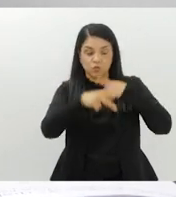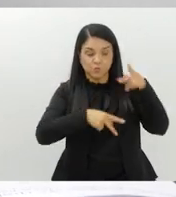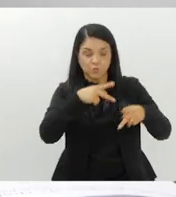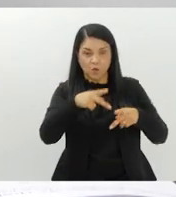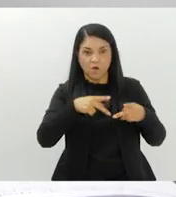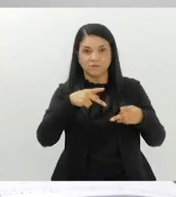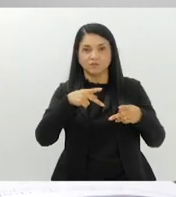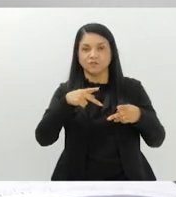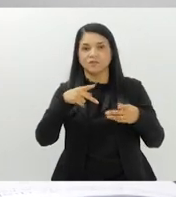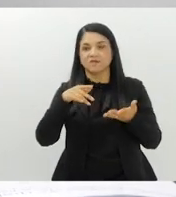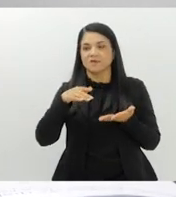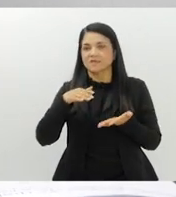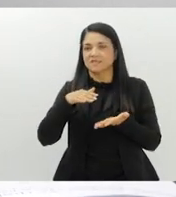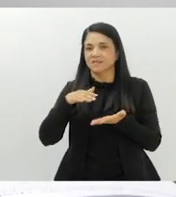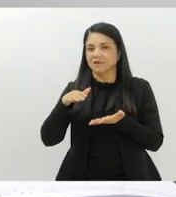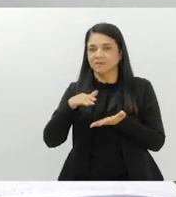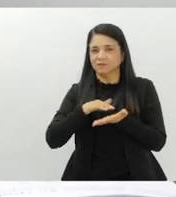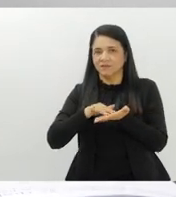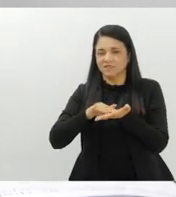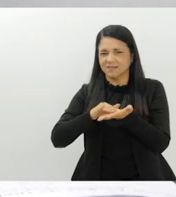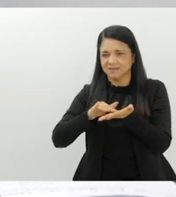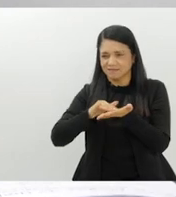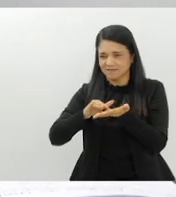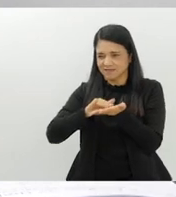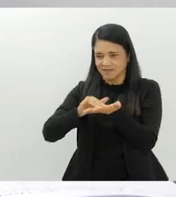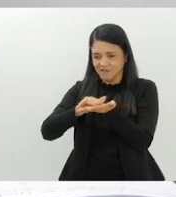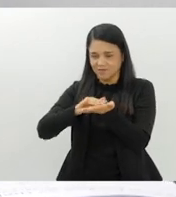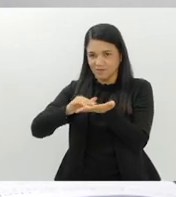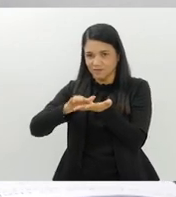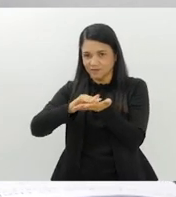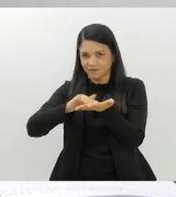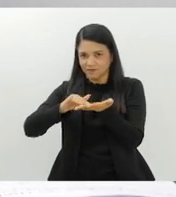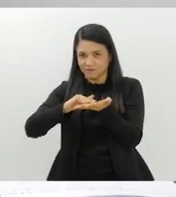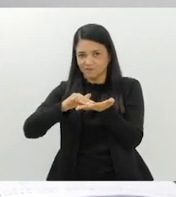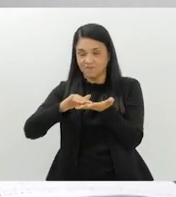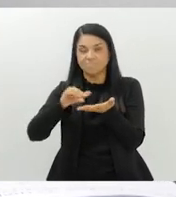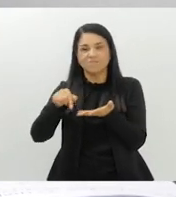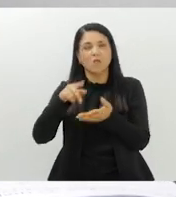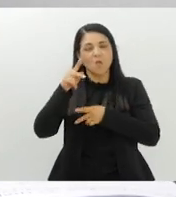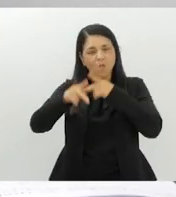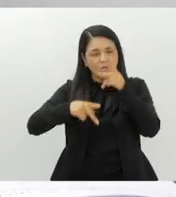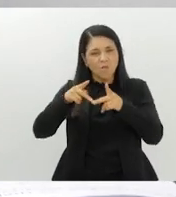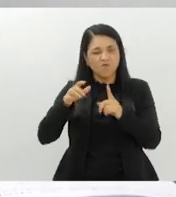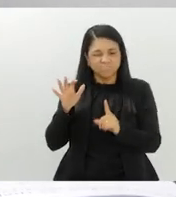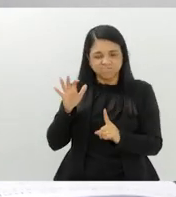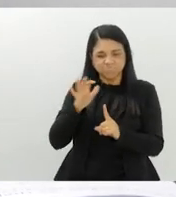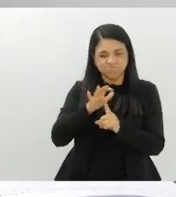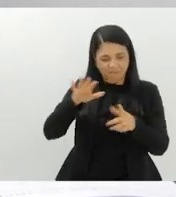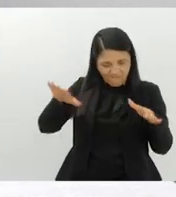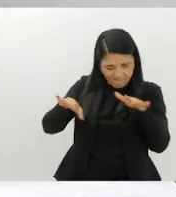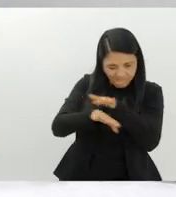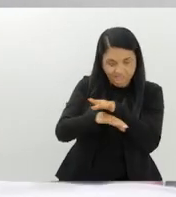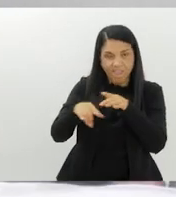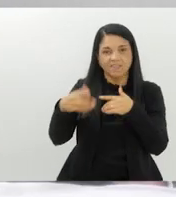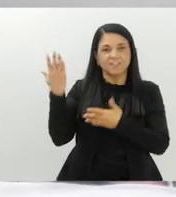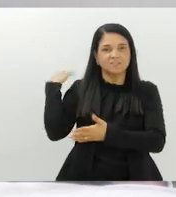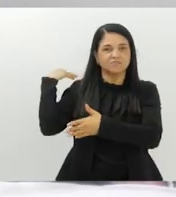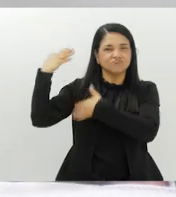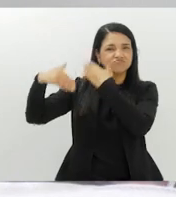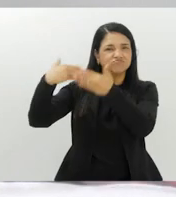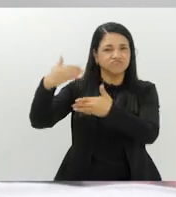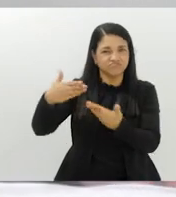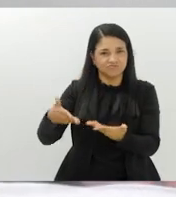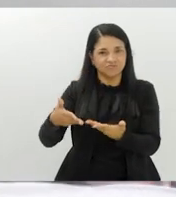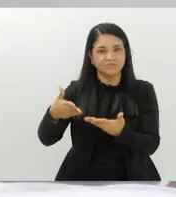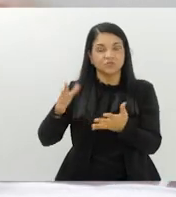da Liuba. Eu sempre participo muito, acho que também é um povo muito oprimido, desde o tempo do Hitler. Nos